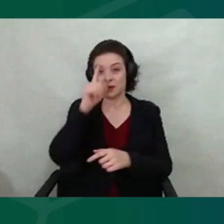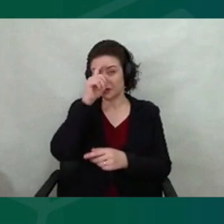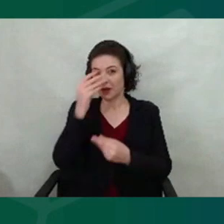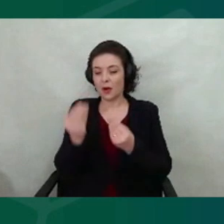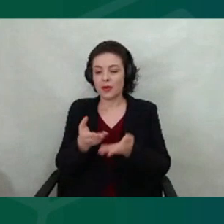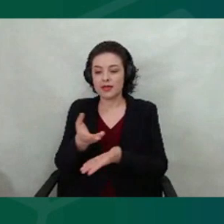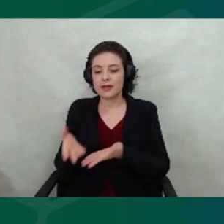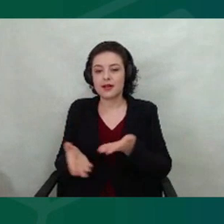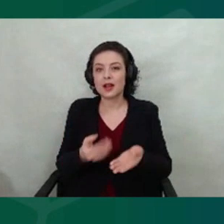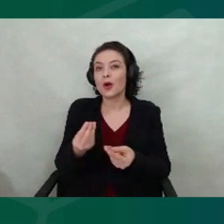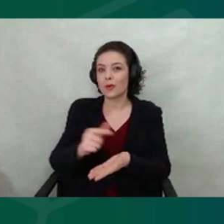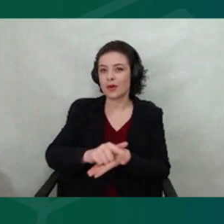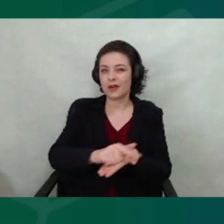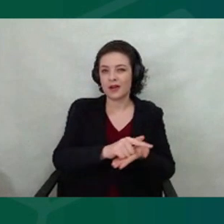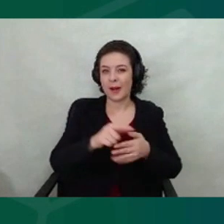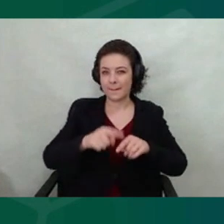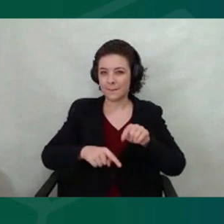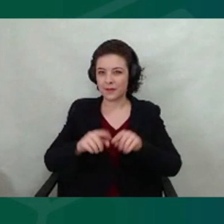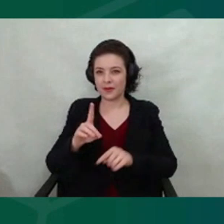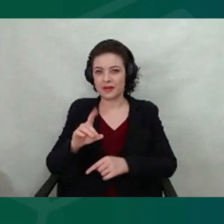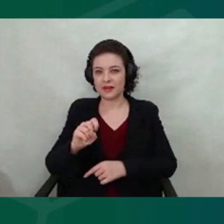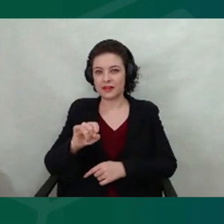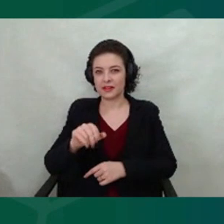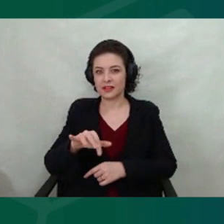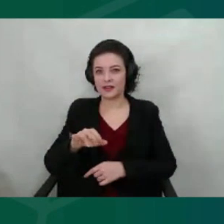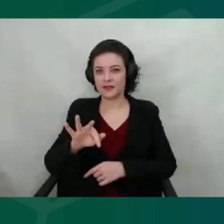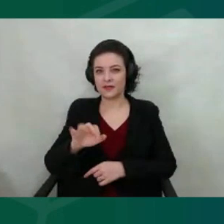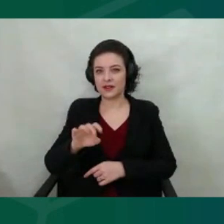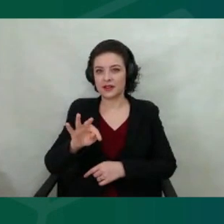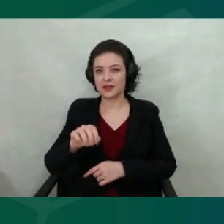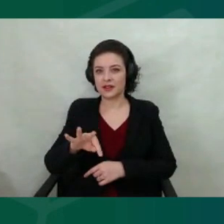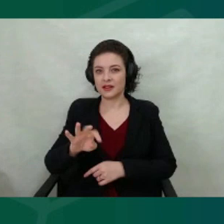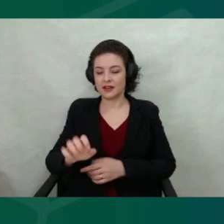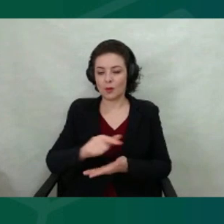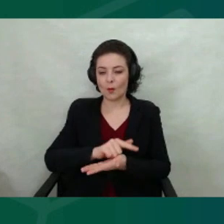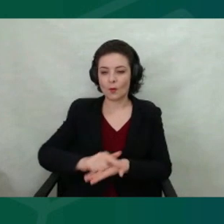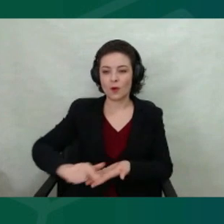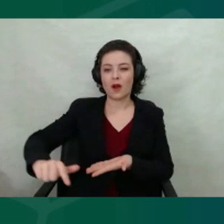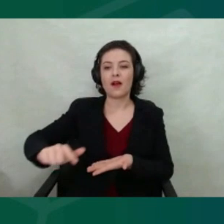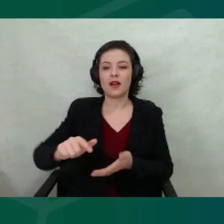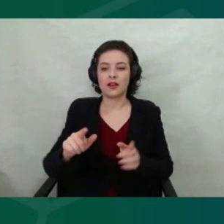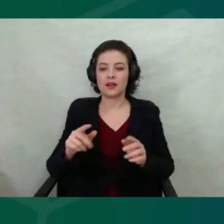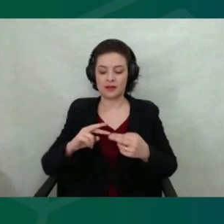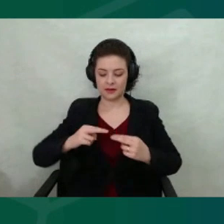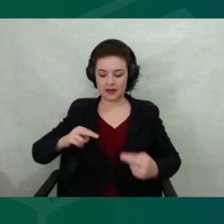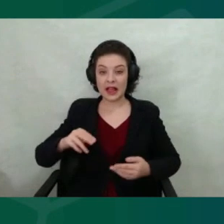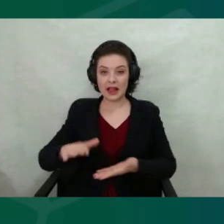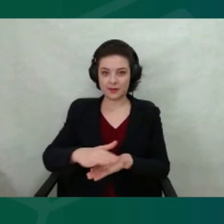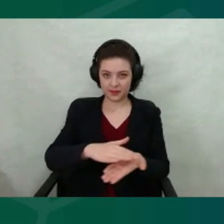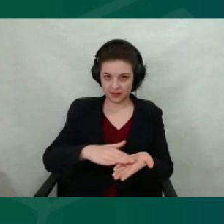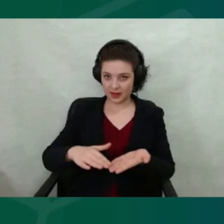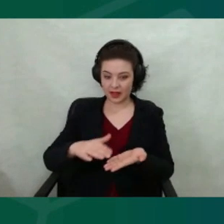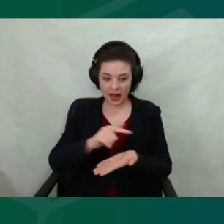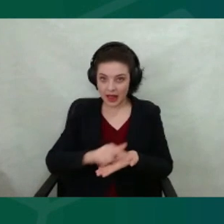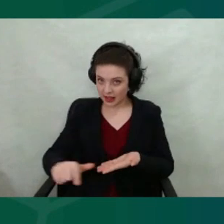desinfetante utilizado, se foi adequado ou não e se foi encontrado esse RNA após a desinfecção. Então, foi feita a